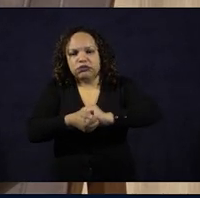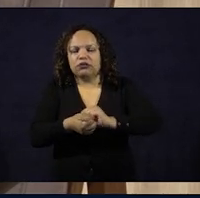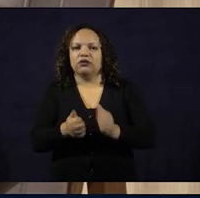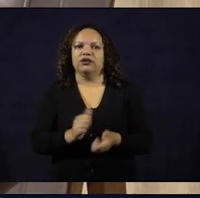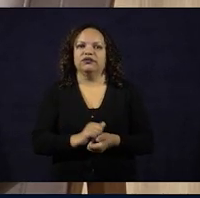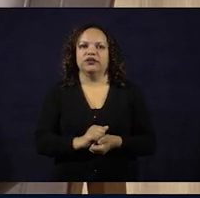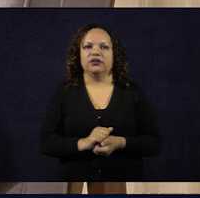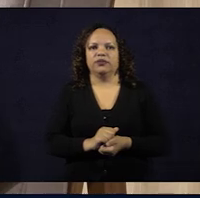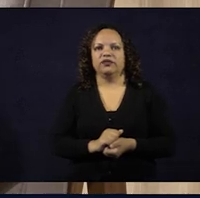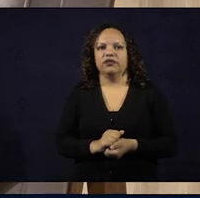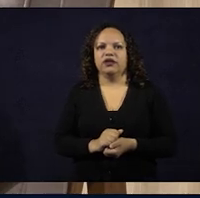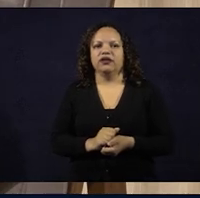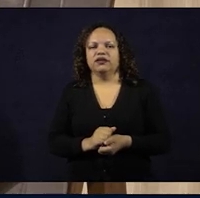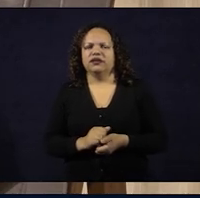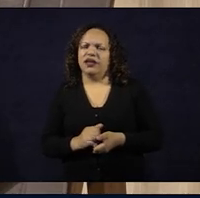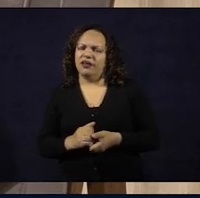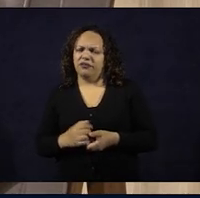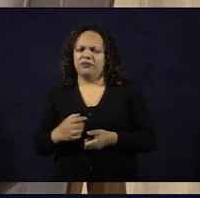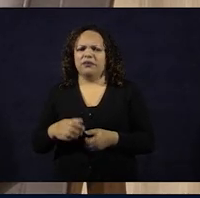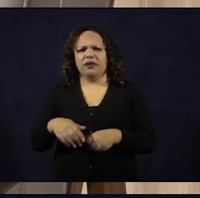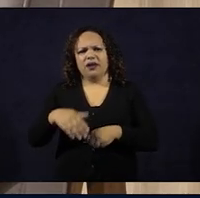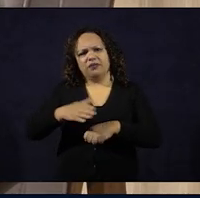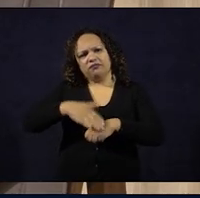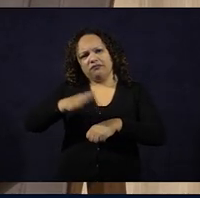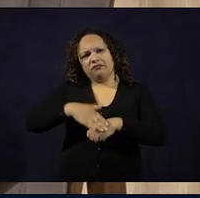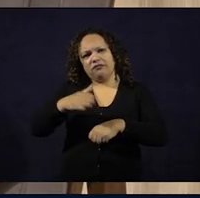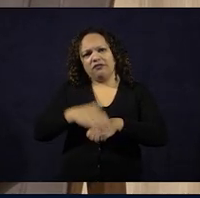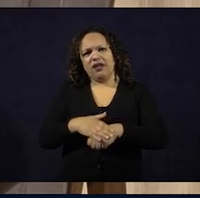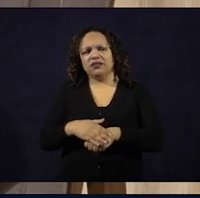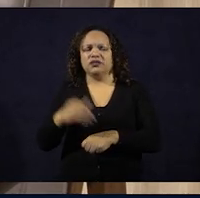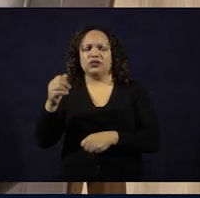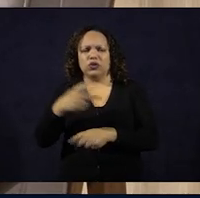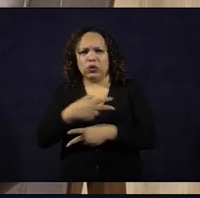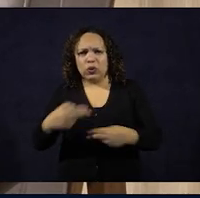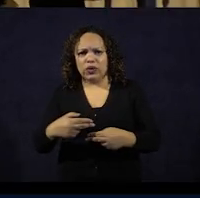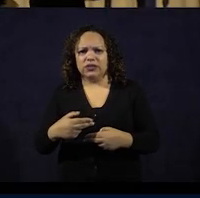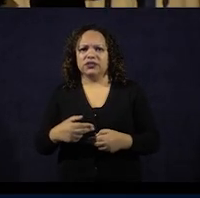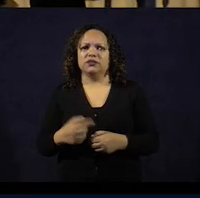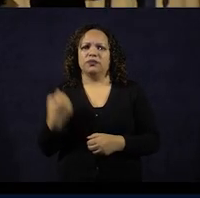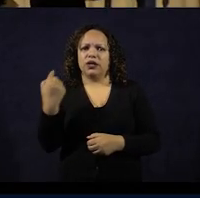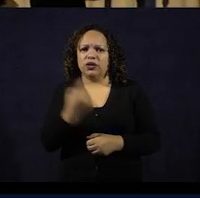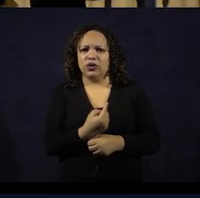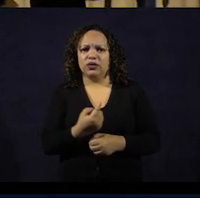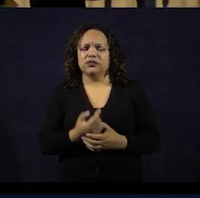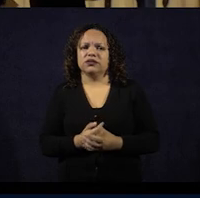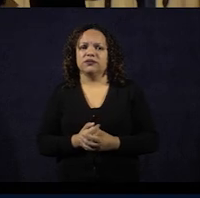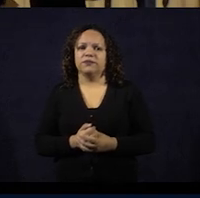faz ou não faz sentido para gente pensando pensando no Brasil na realidade brasileira